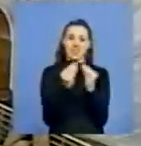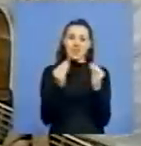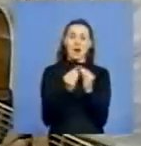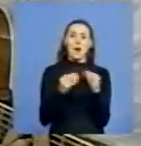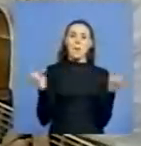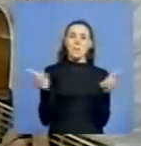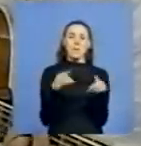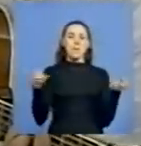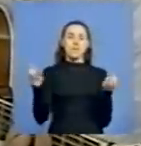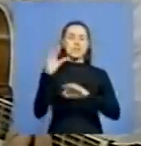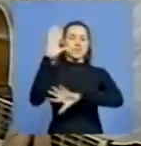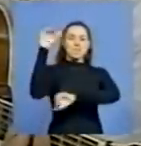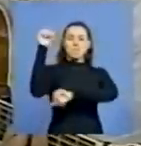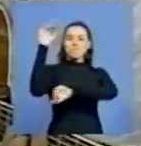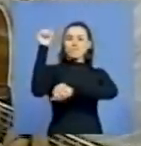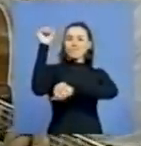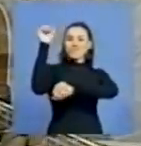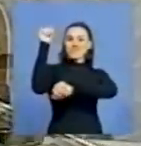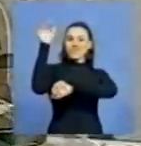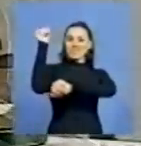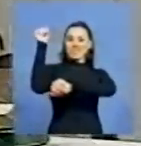espanhol.